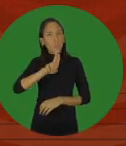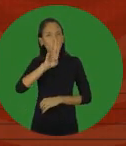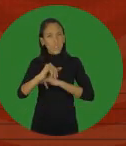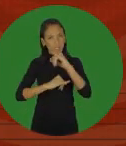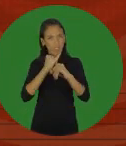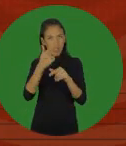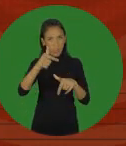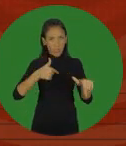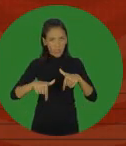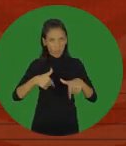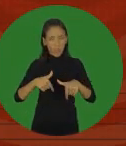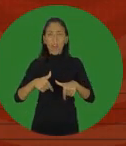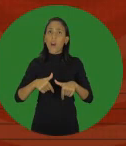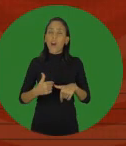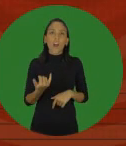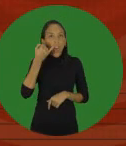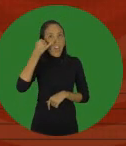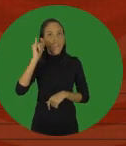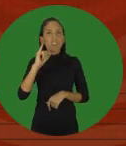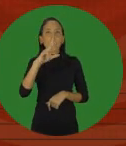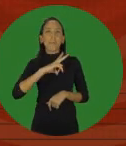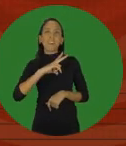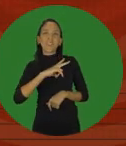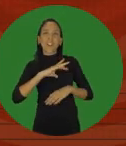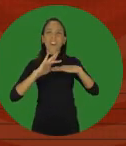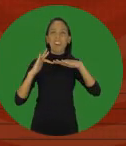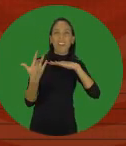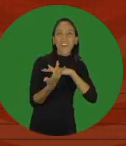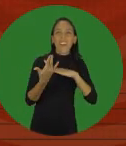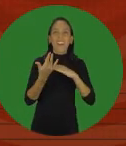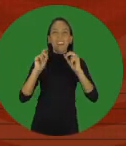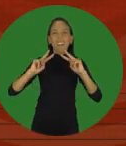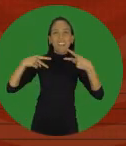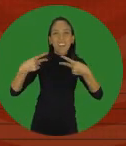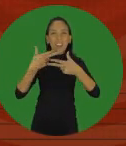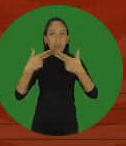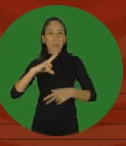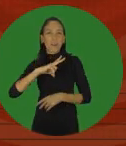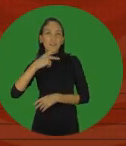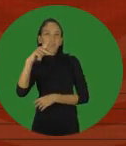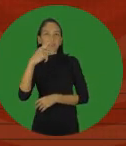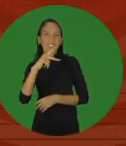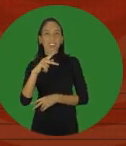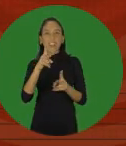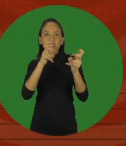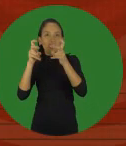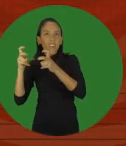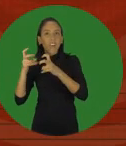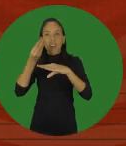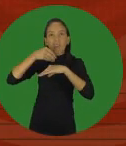jamais navegue na internet para fins pessoais ou acesse links ou sites para extrair ou